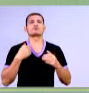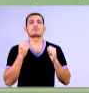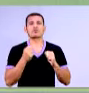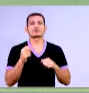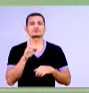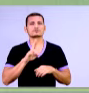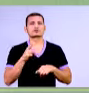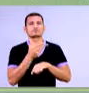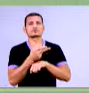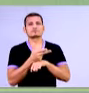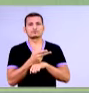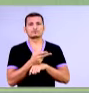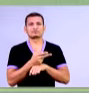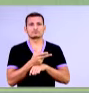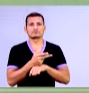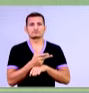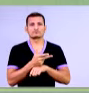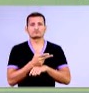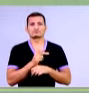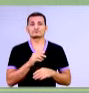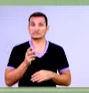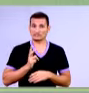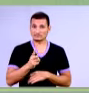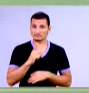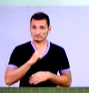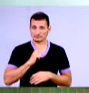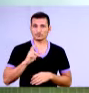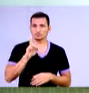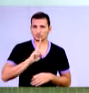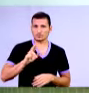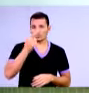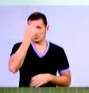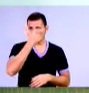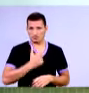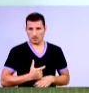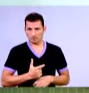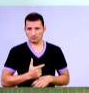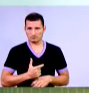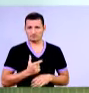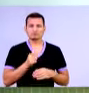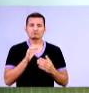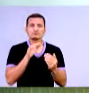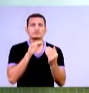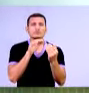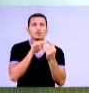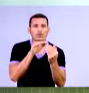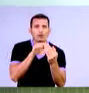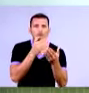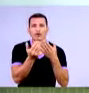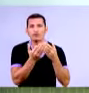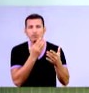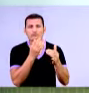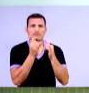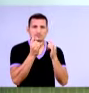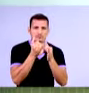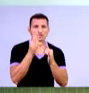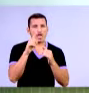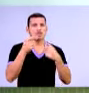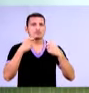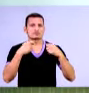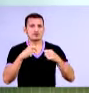multimídia é adequada. Sempre que nós temos um usuário humano, né, ligado a alguma informação, é necessário o uso da